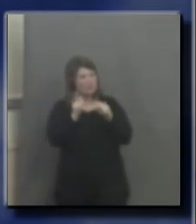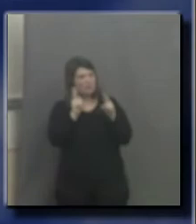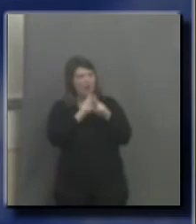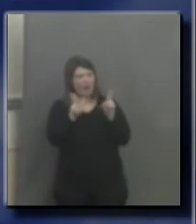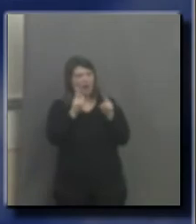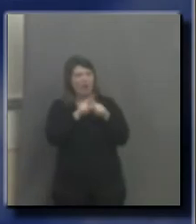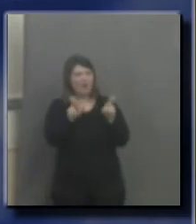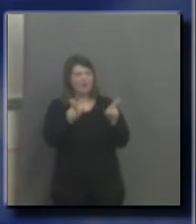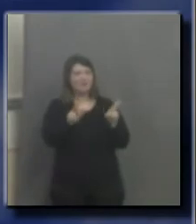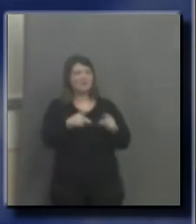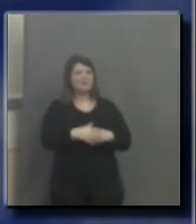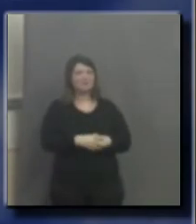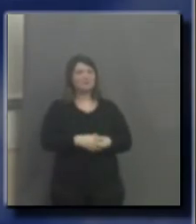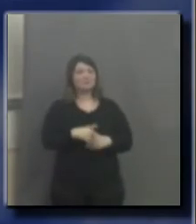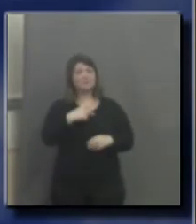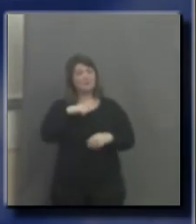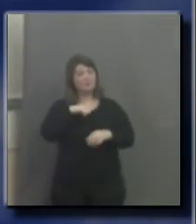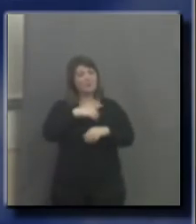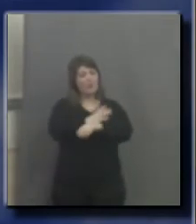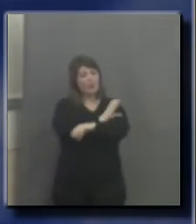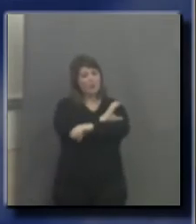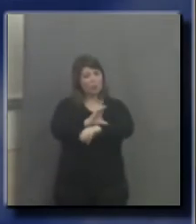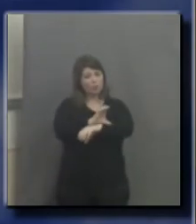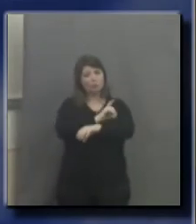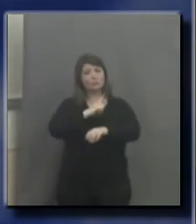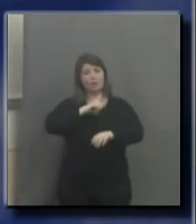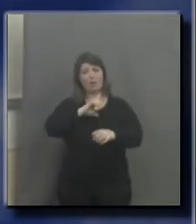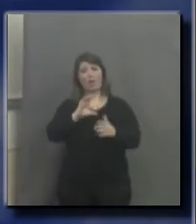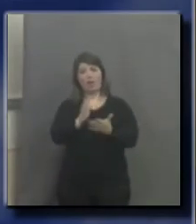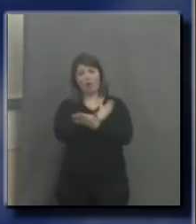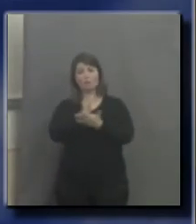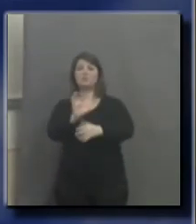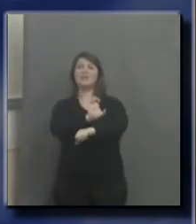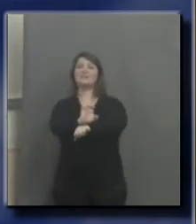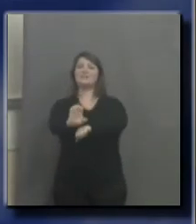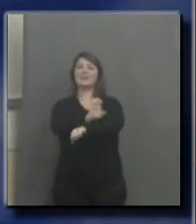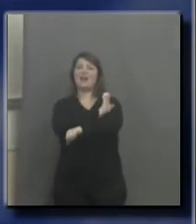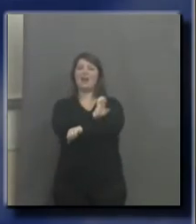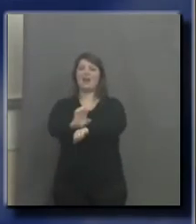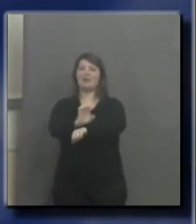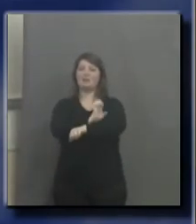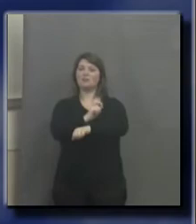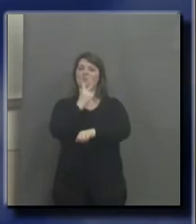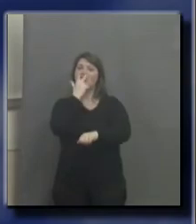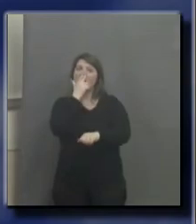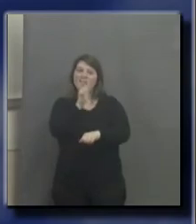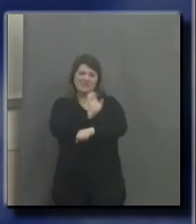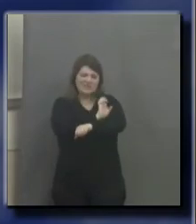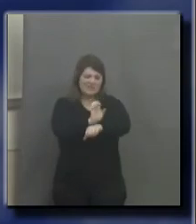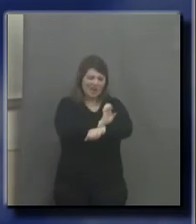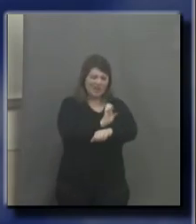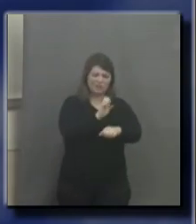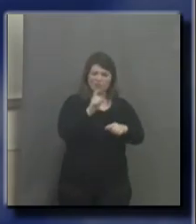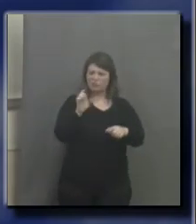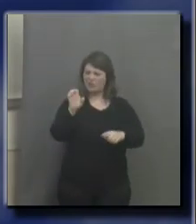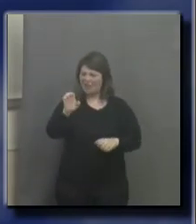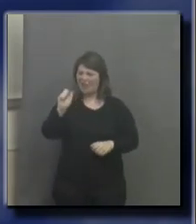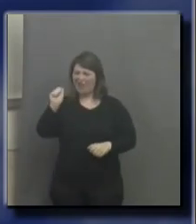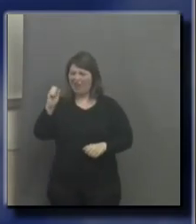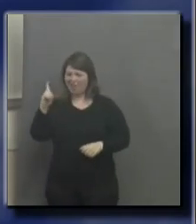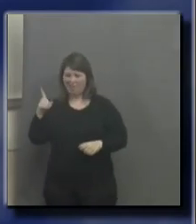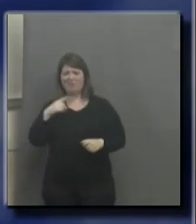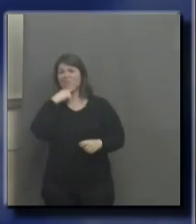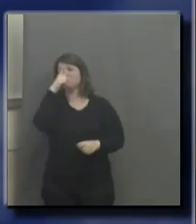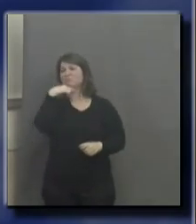o que acontece? Nós temos cursos que têm estágios. Não dá para fazer estágio em EAD, né? Então, como o estágio